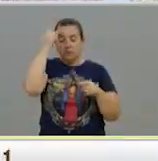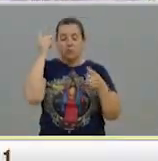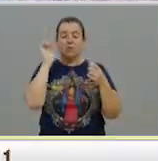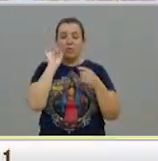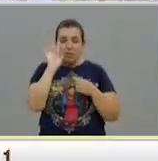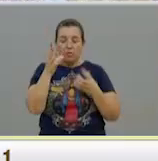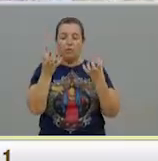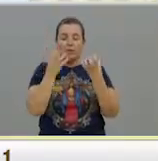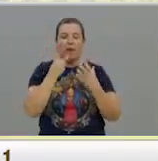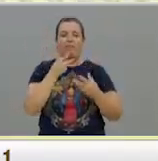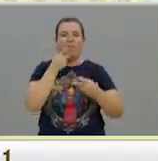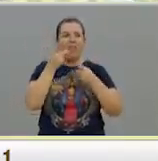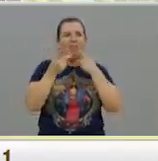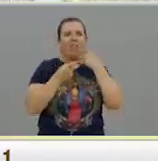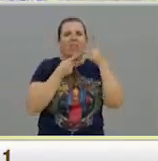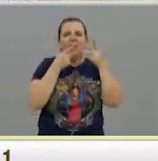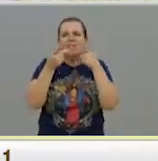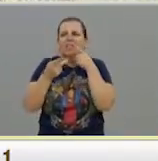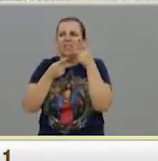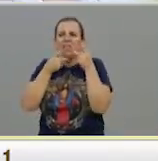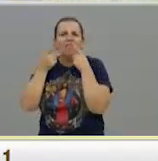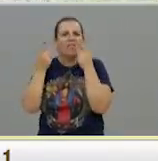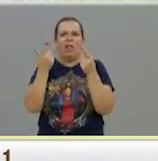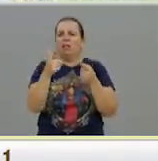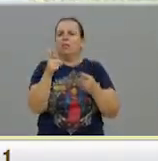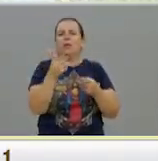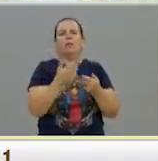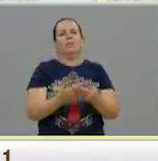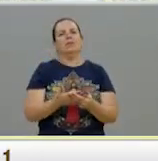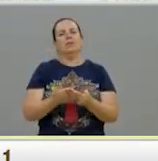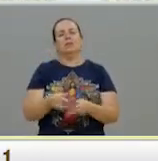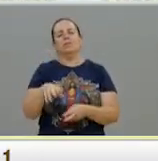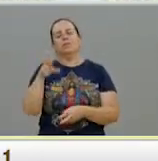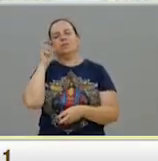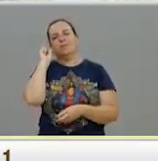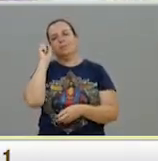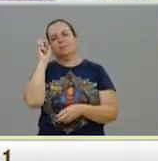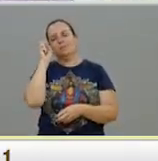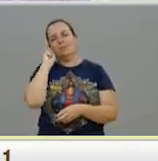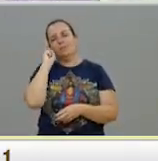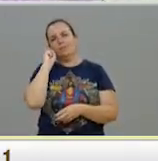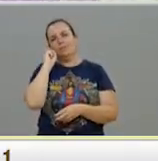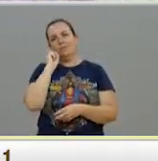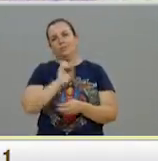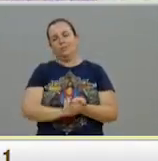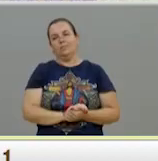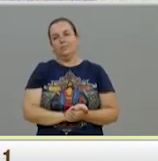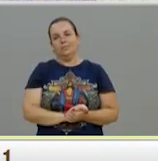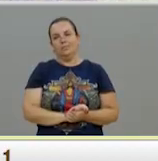Você pode perceber as pessoas, se estão caladas, estão com fone de ouvido.